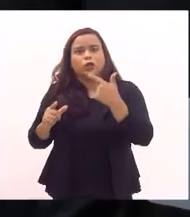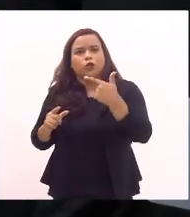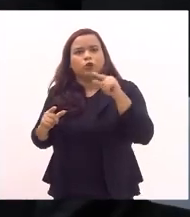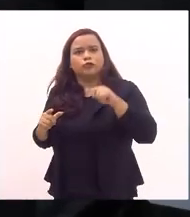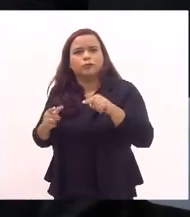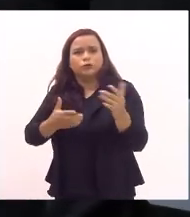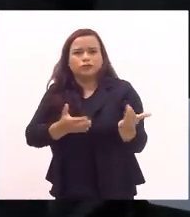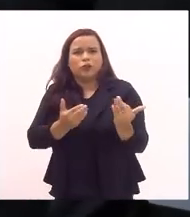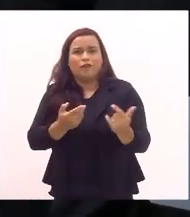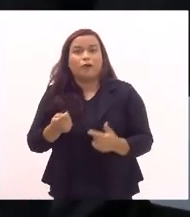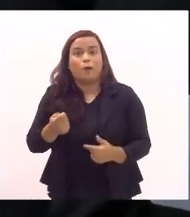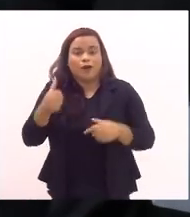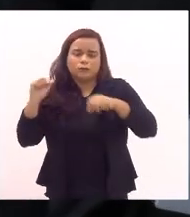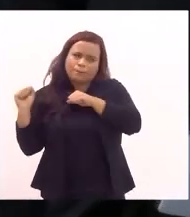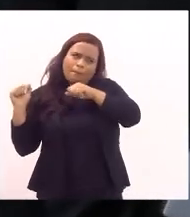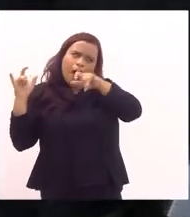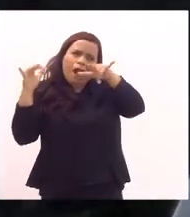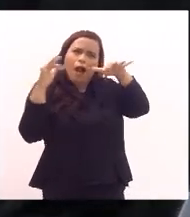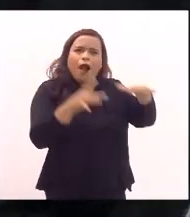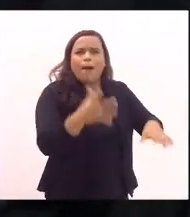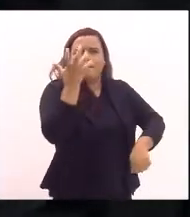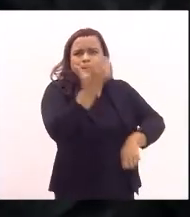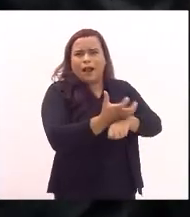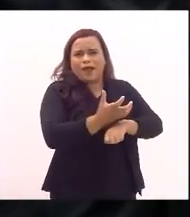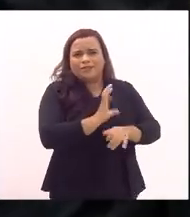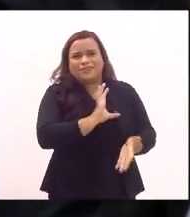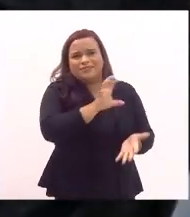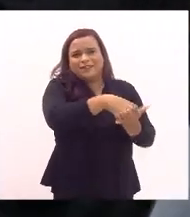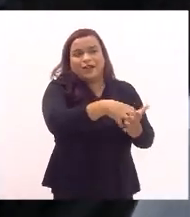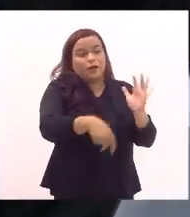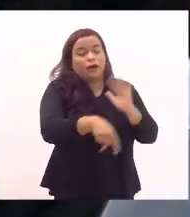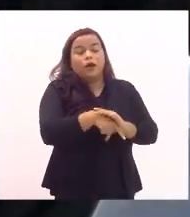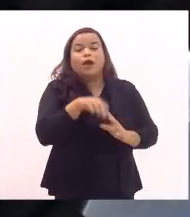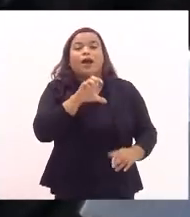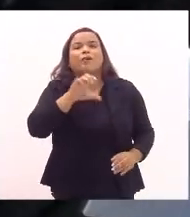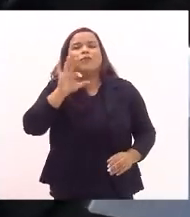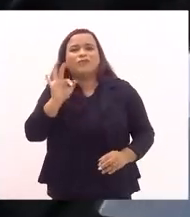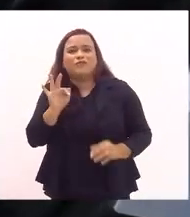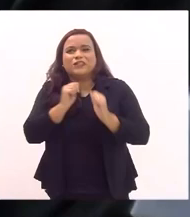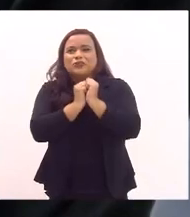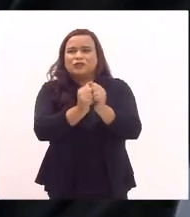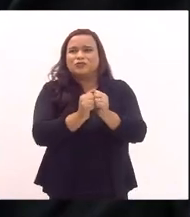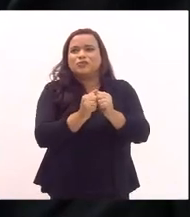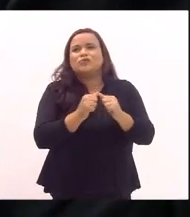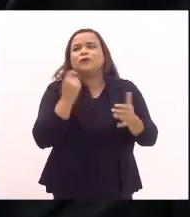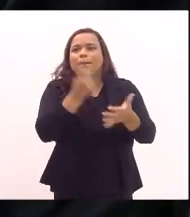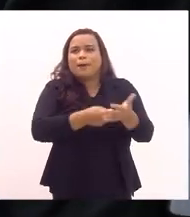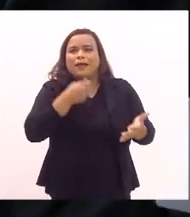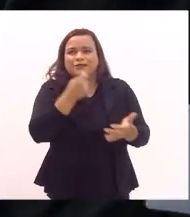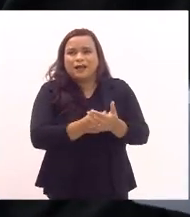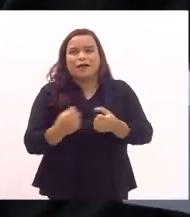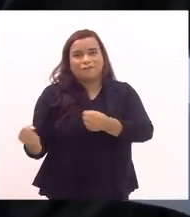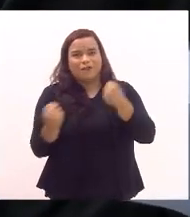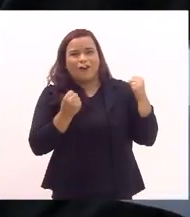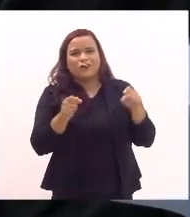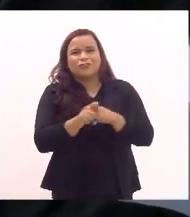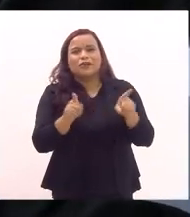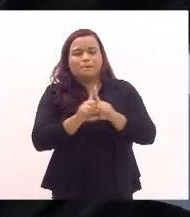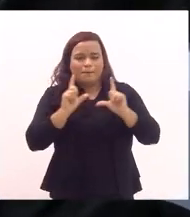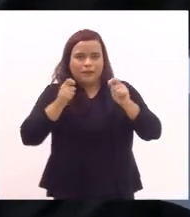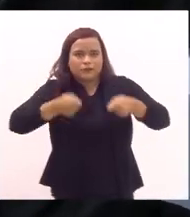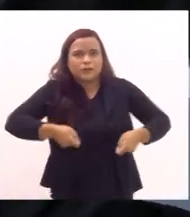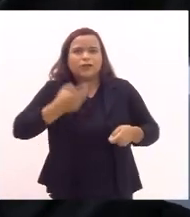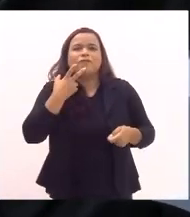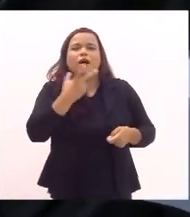jovens lotaram a praça central de Cabo Frio junto com a batalha do Forte junto com a batalha do mantém para dizer que